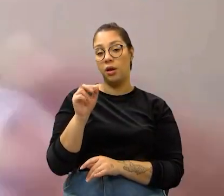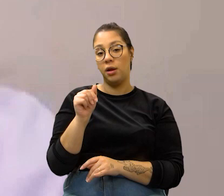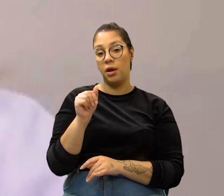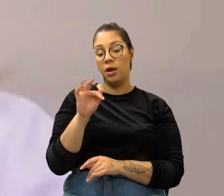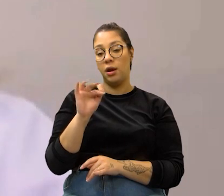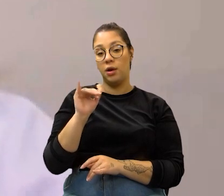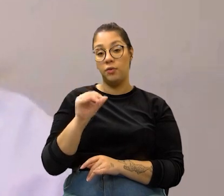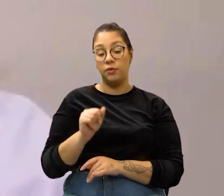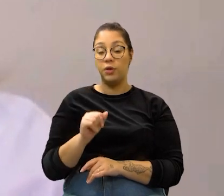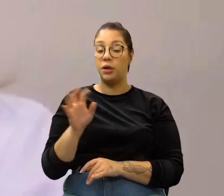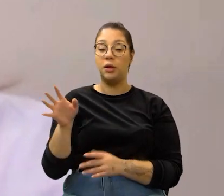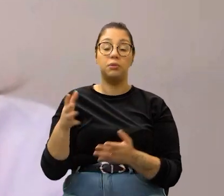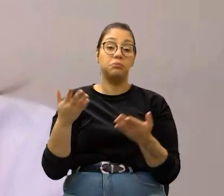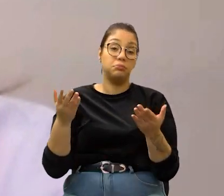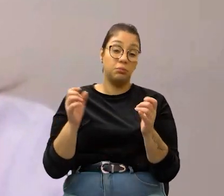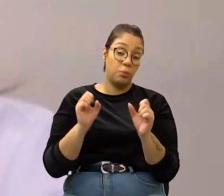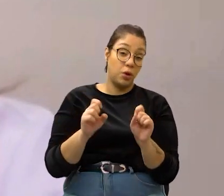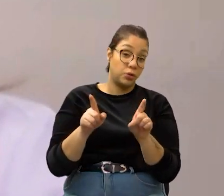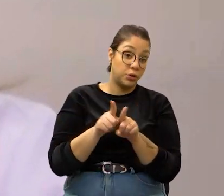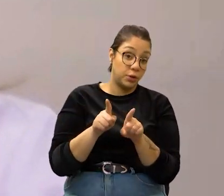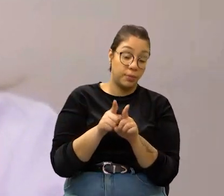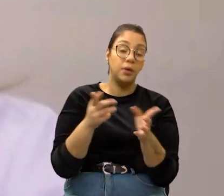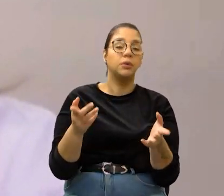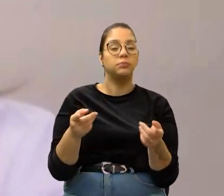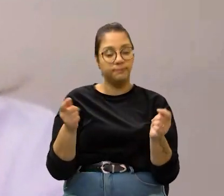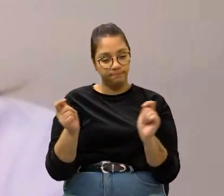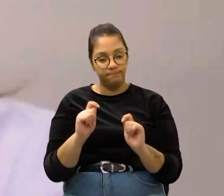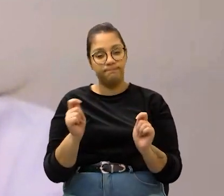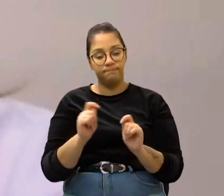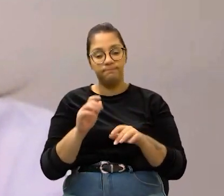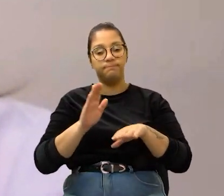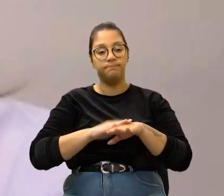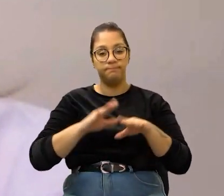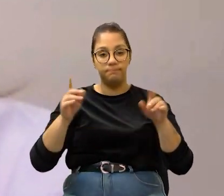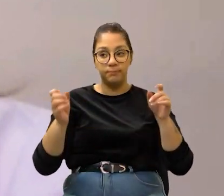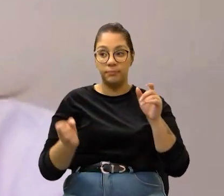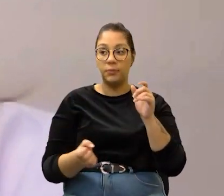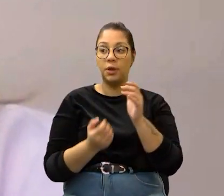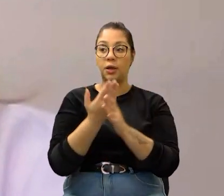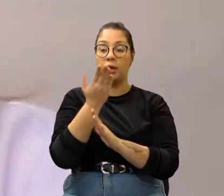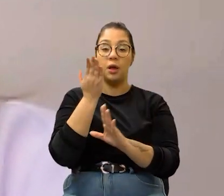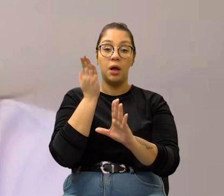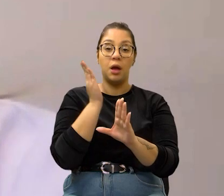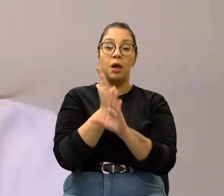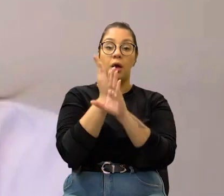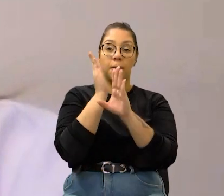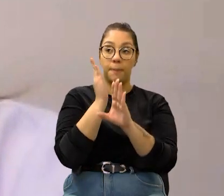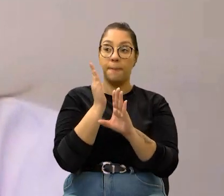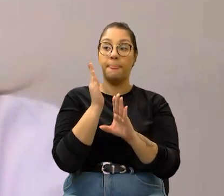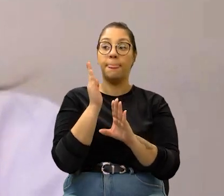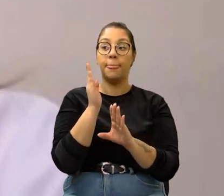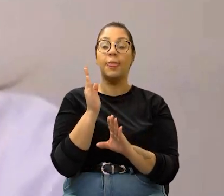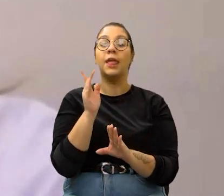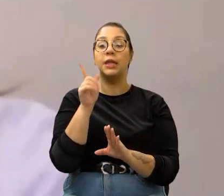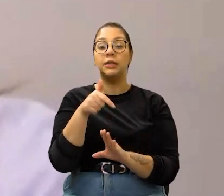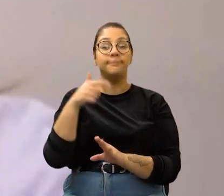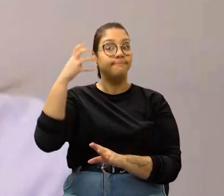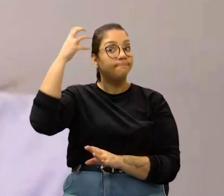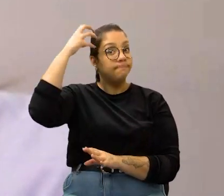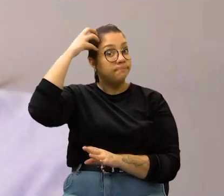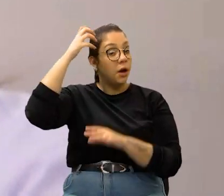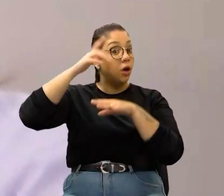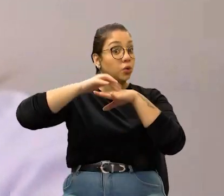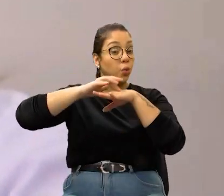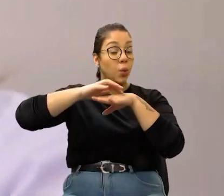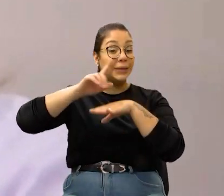caso de uma impossibilidade de uma ressonância, e aí sim você vai conseguir fazer esse diagnóstico de tem uma